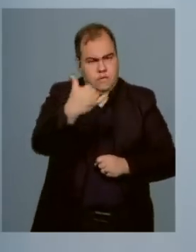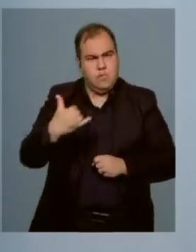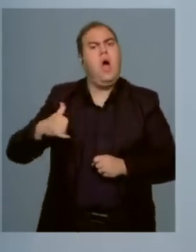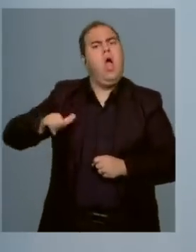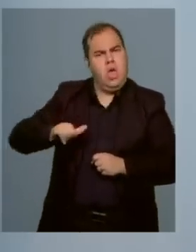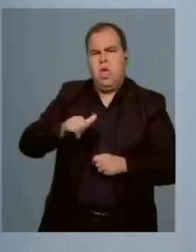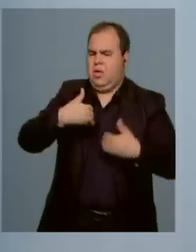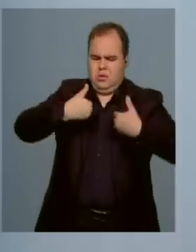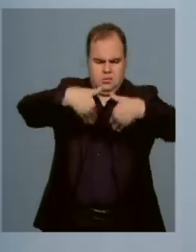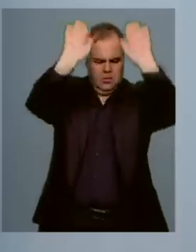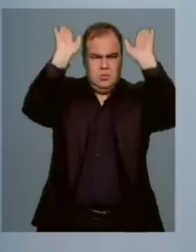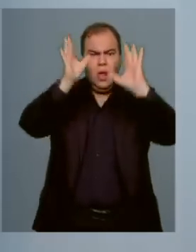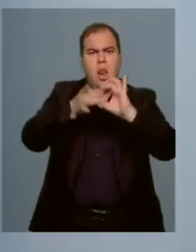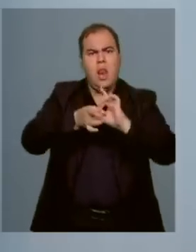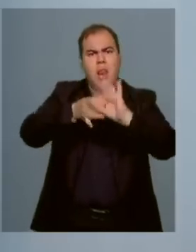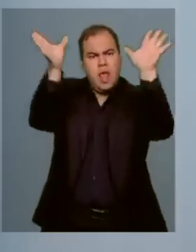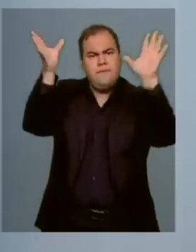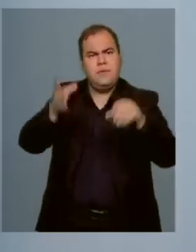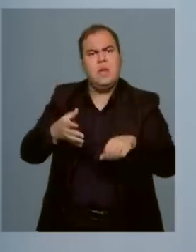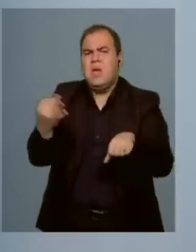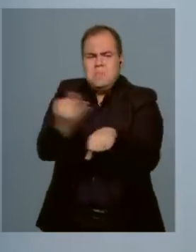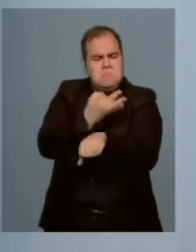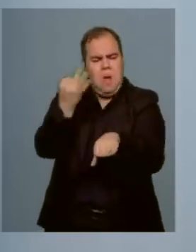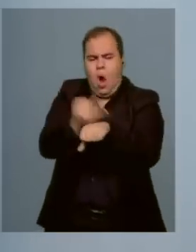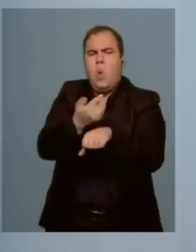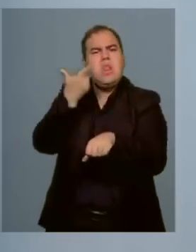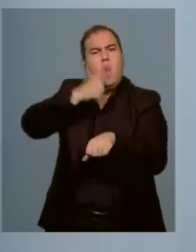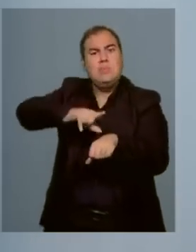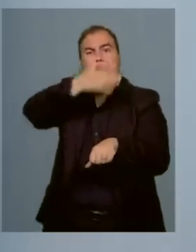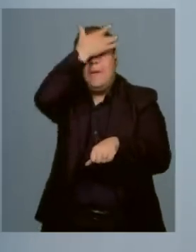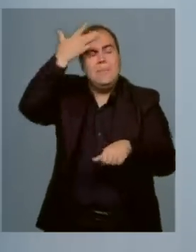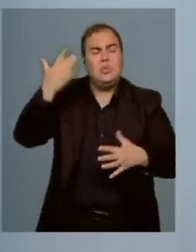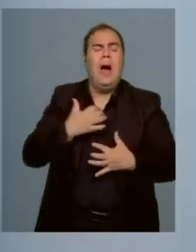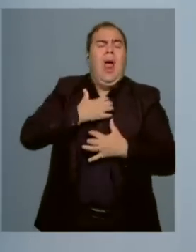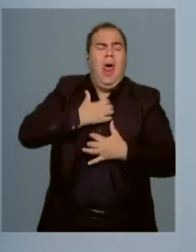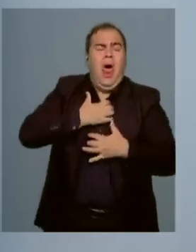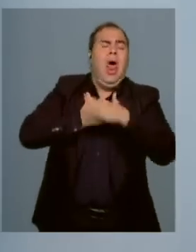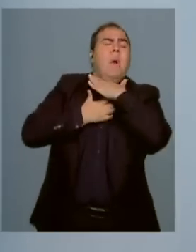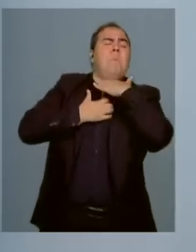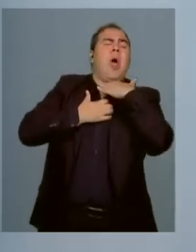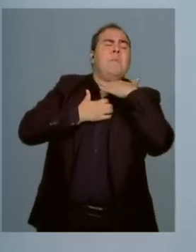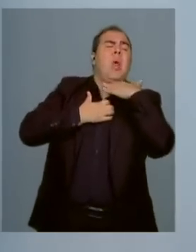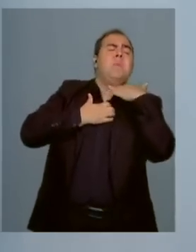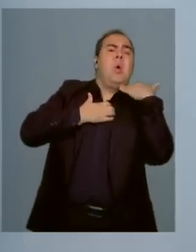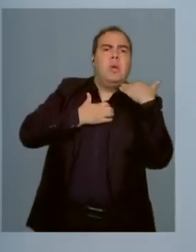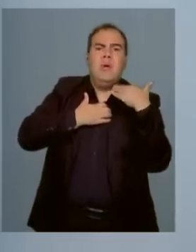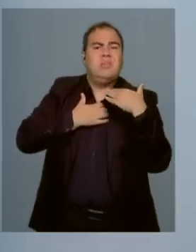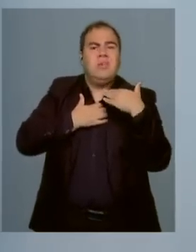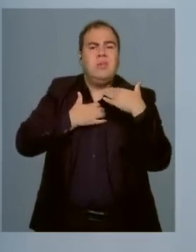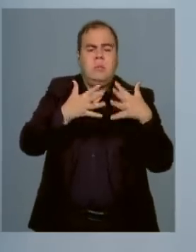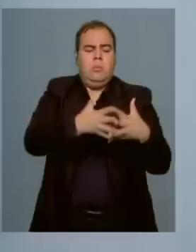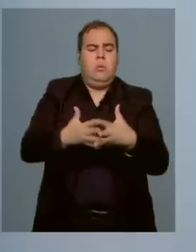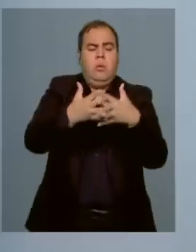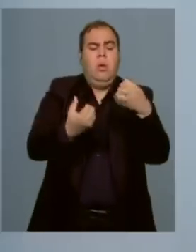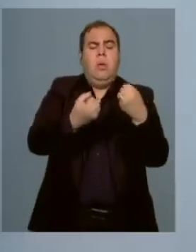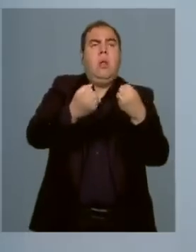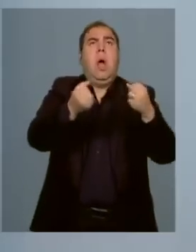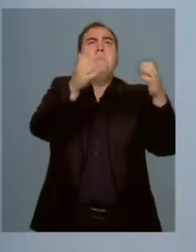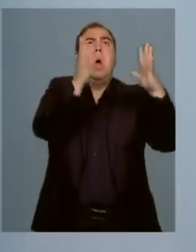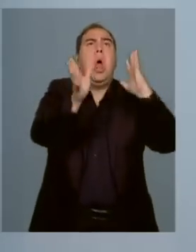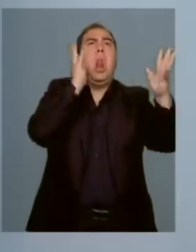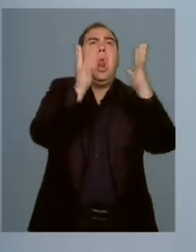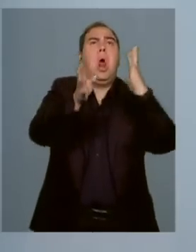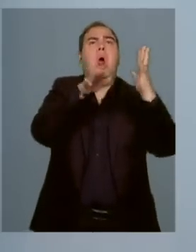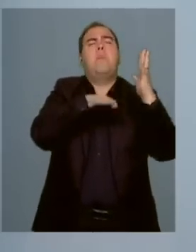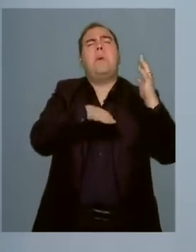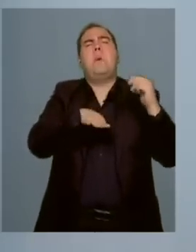necessárias para suprir de oxigênio quem estava morrendo? Botaram oxigênio na estrada. 96 horas